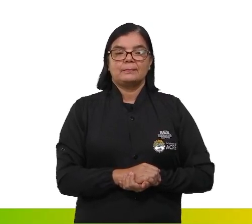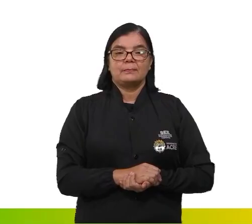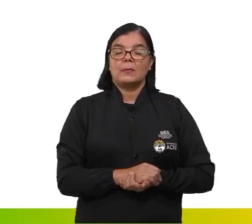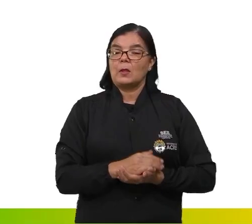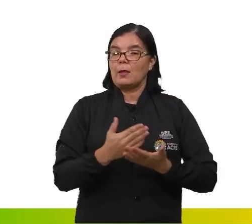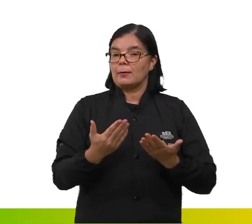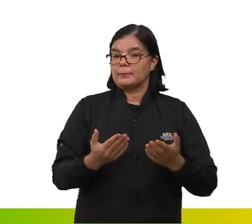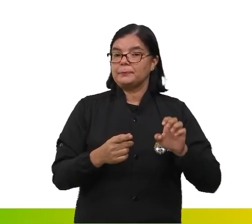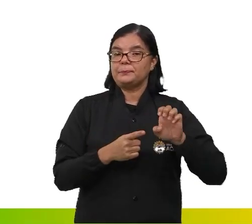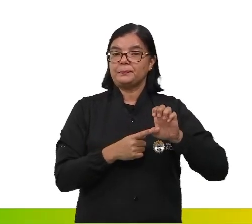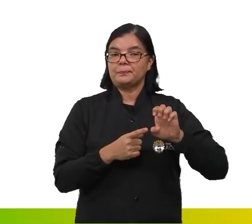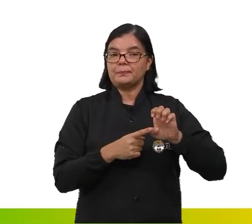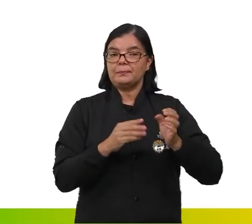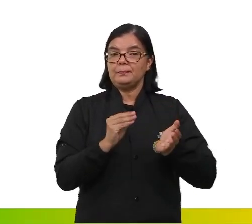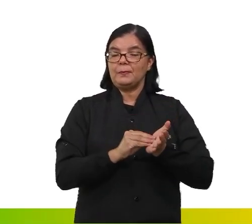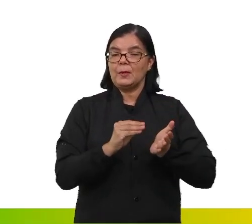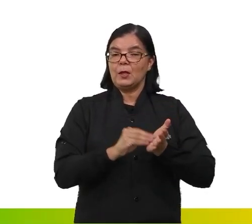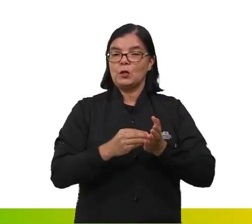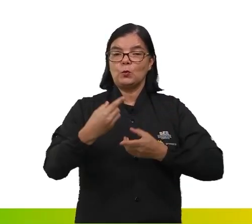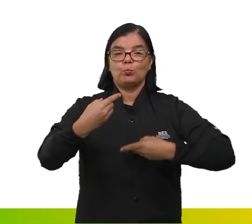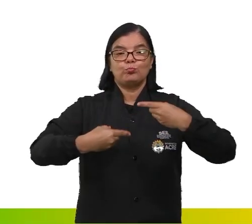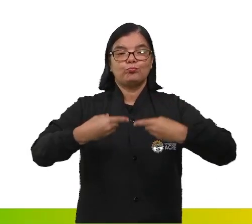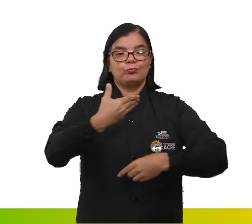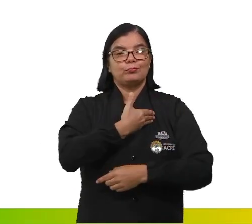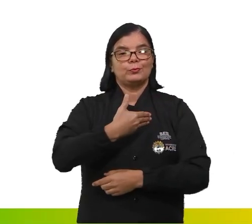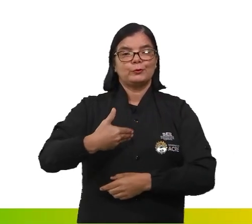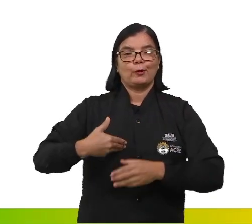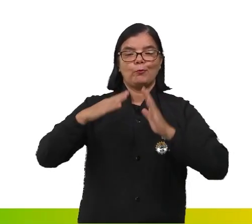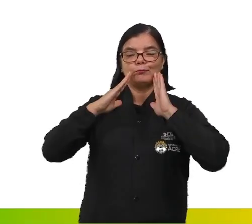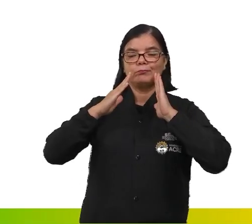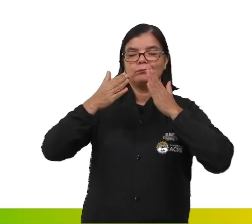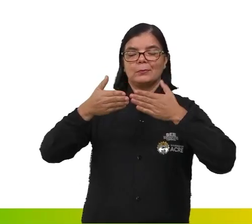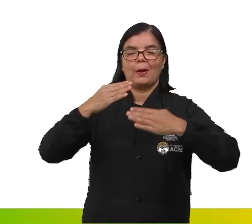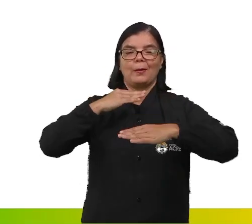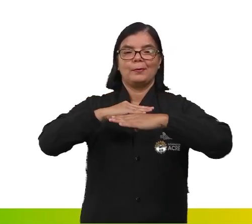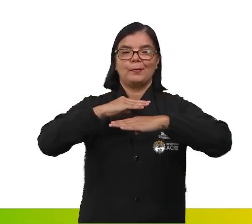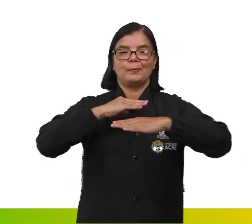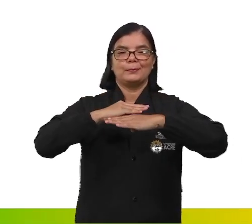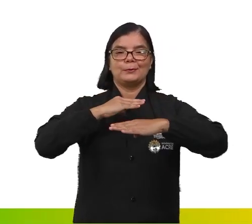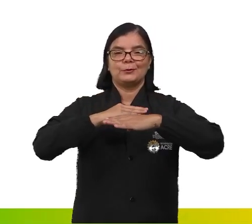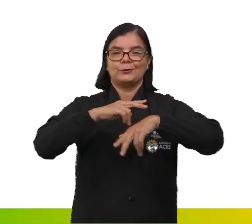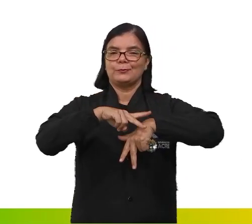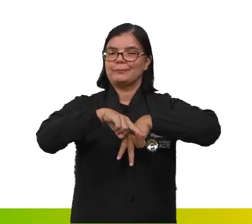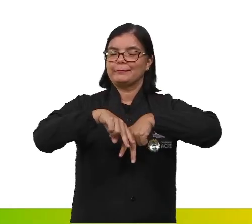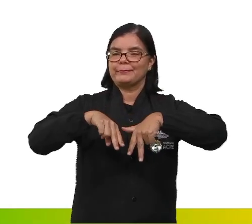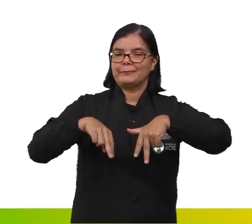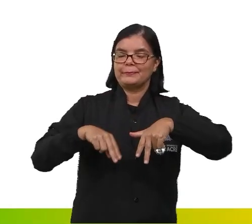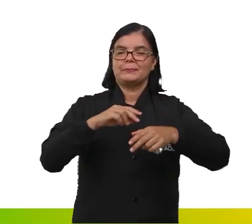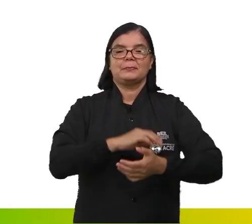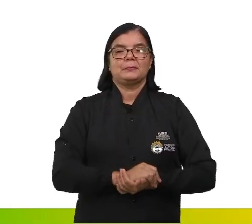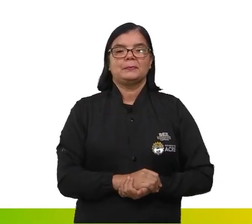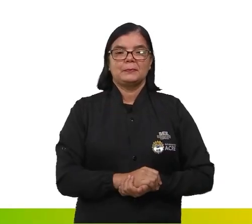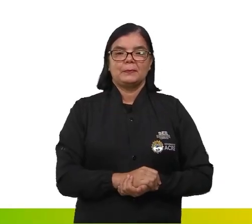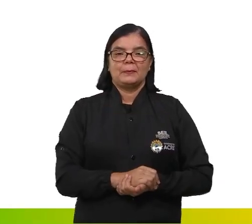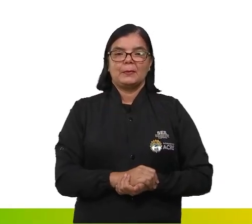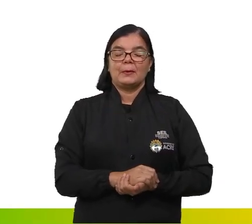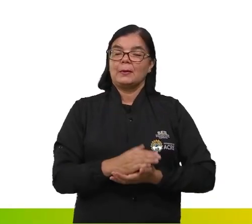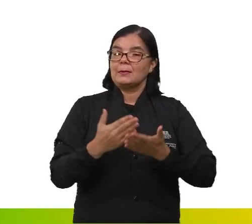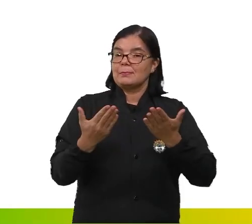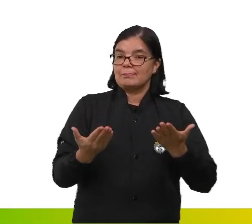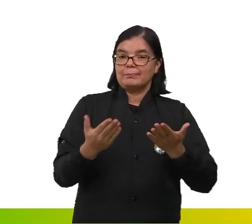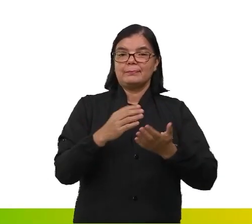E, finalmente, a letra E, ausência de políticas públicas voltadas para a igualdade de gênero.